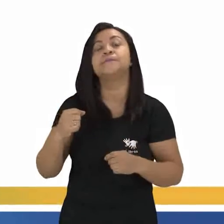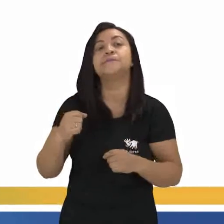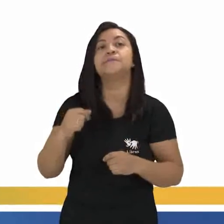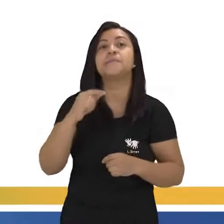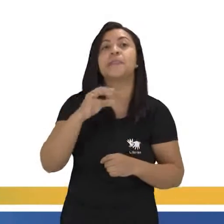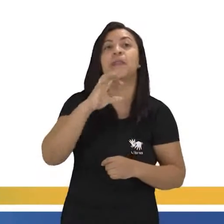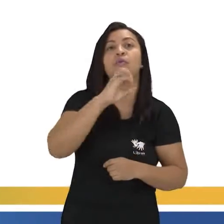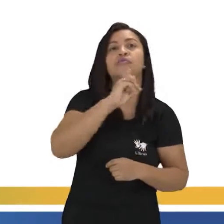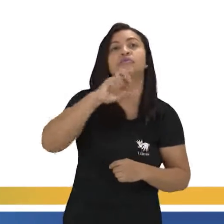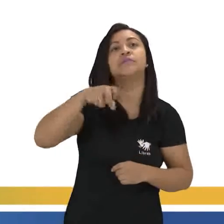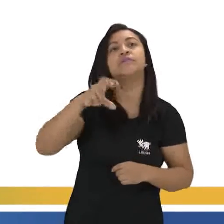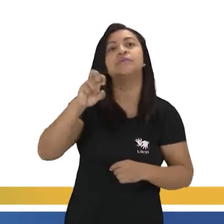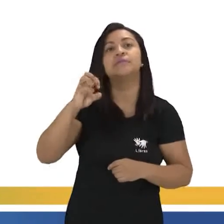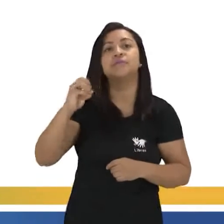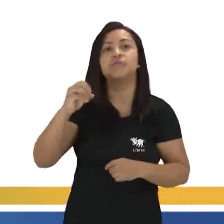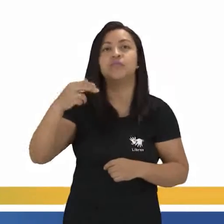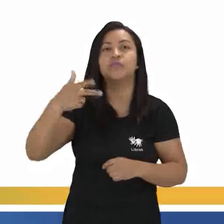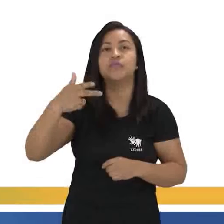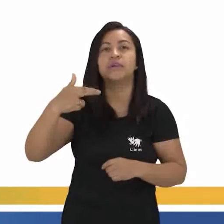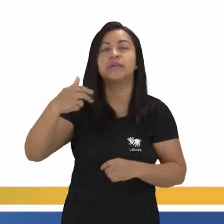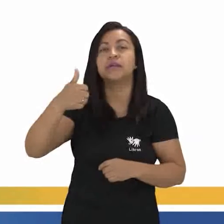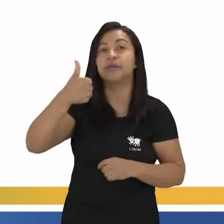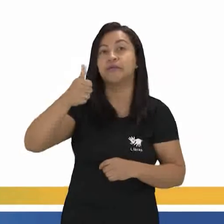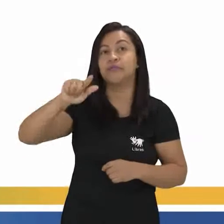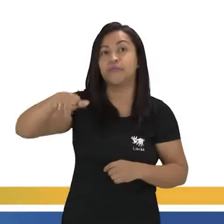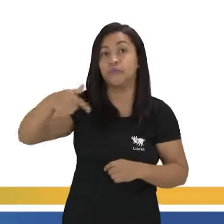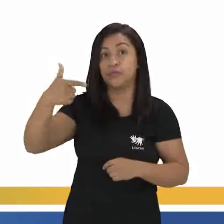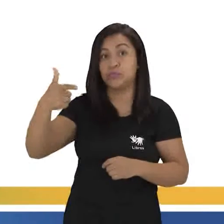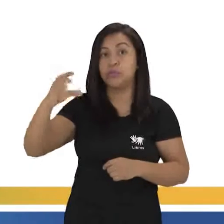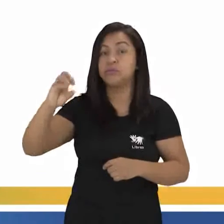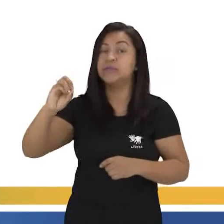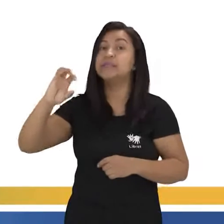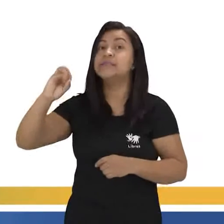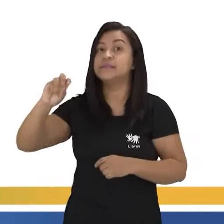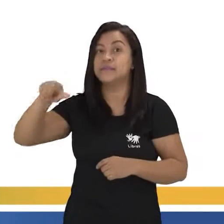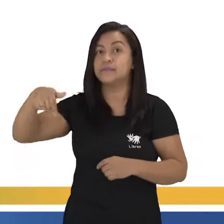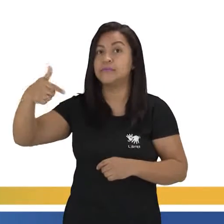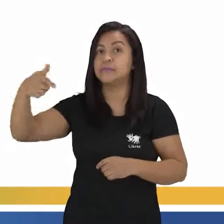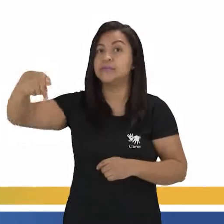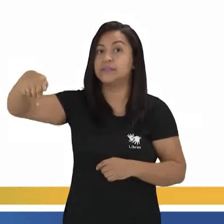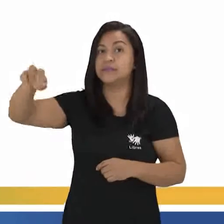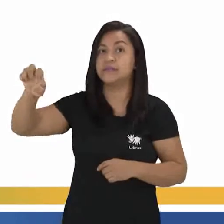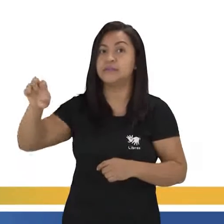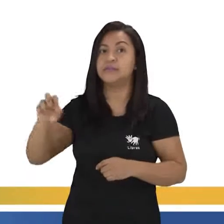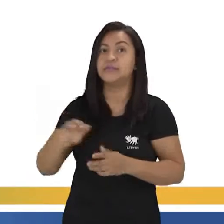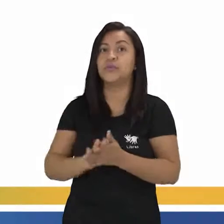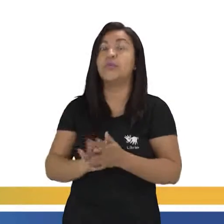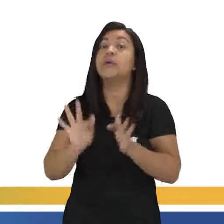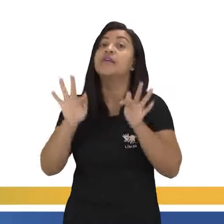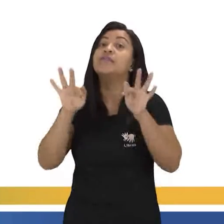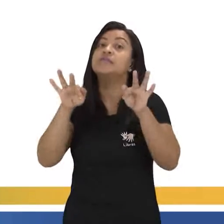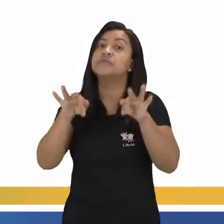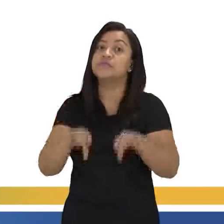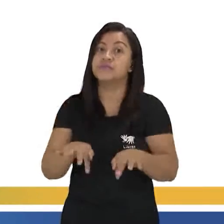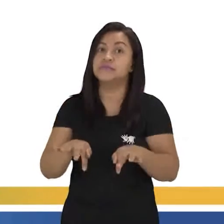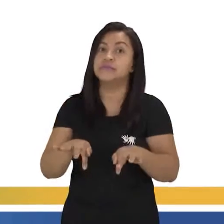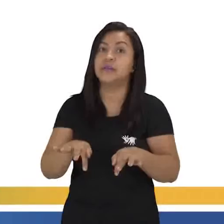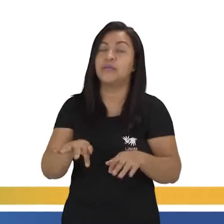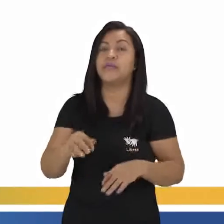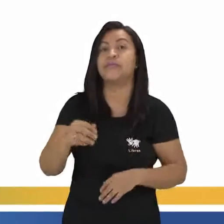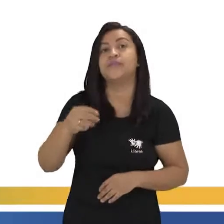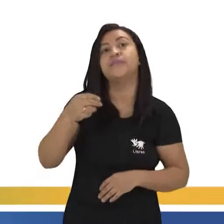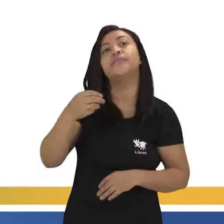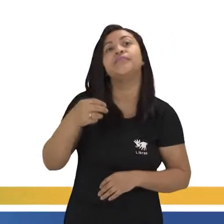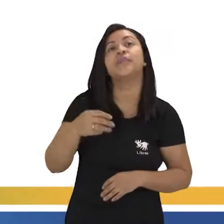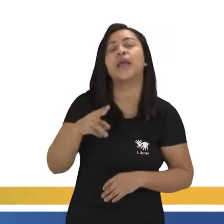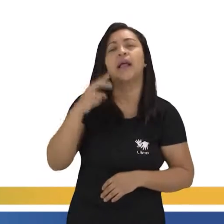para 0,50, que dá 39 metros por segundo, foi a velocidade final da bola. Ela lembra que